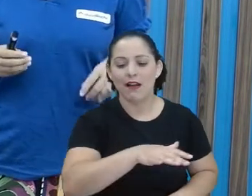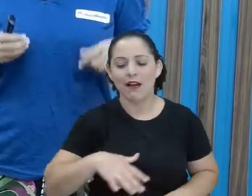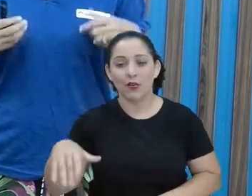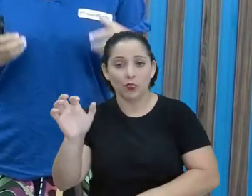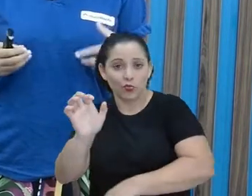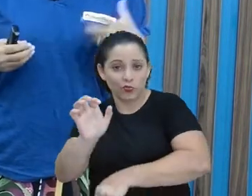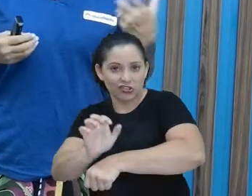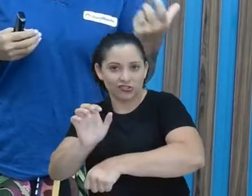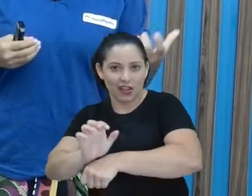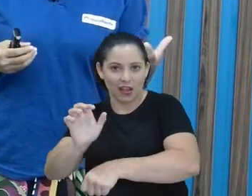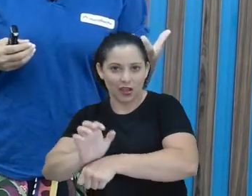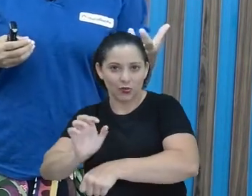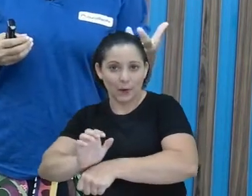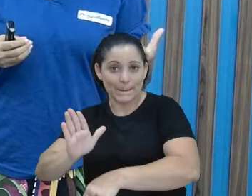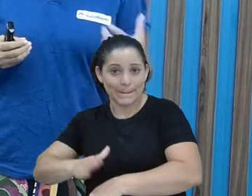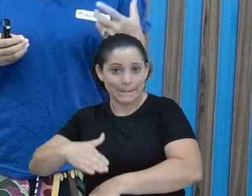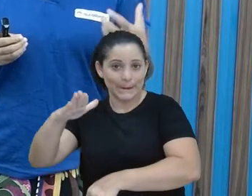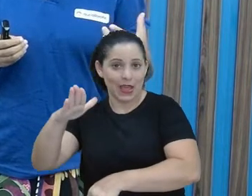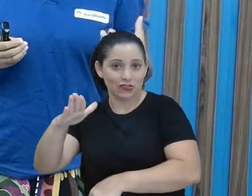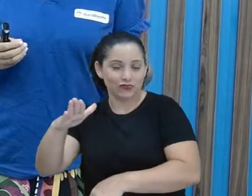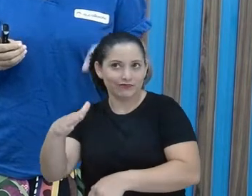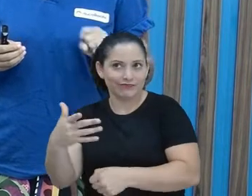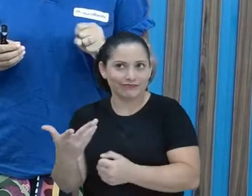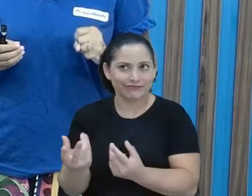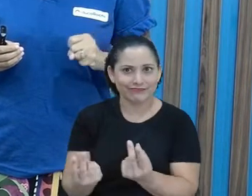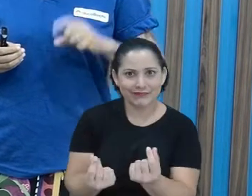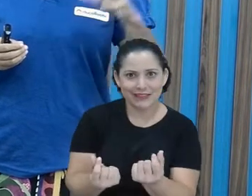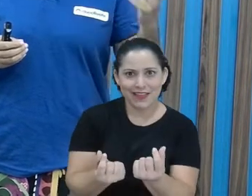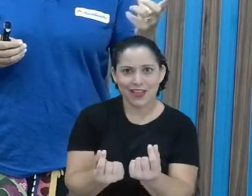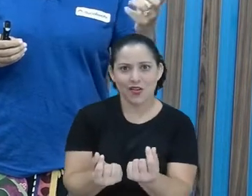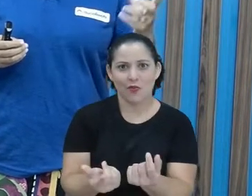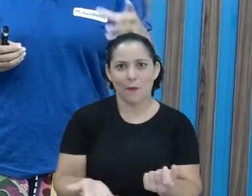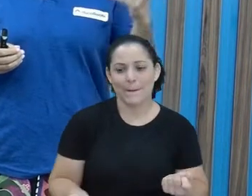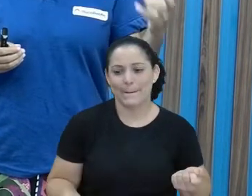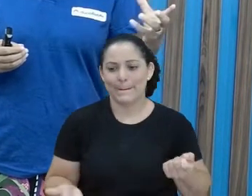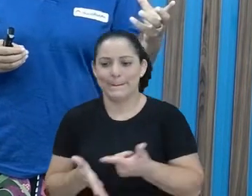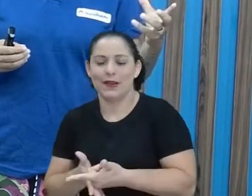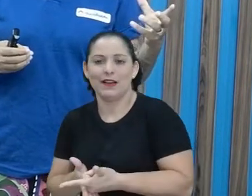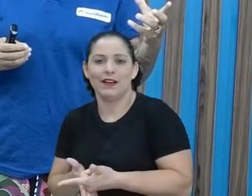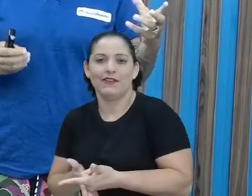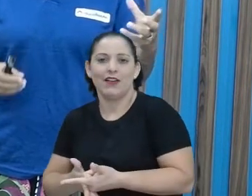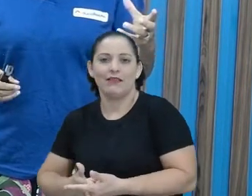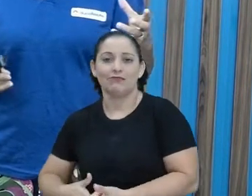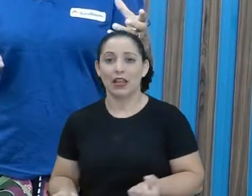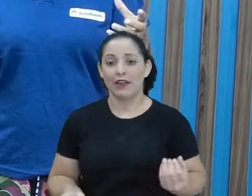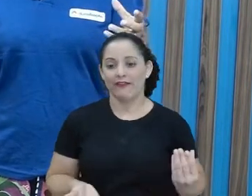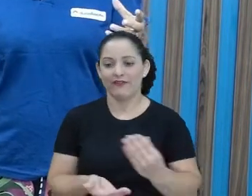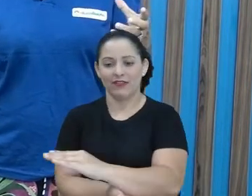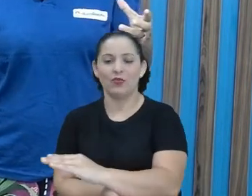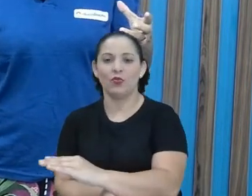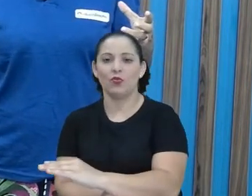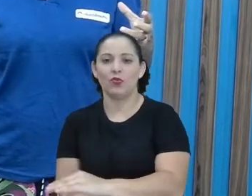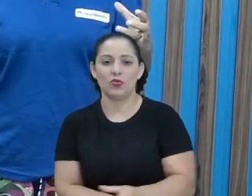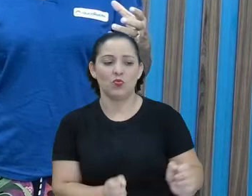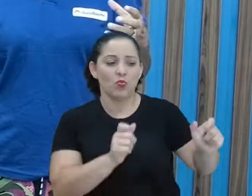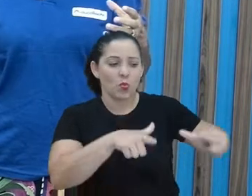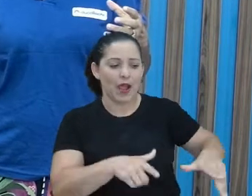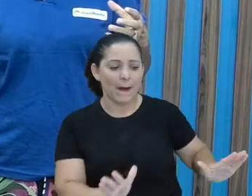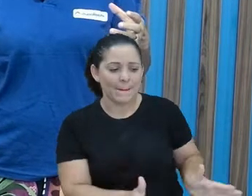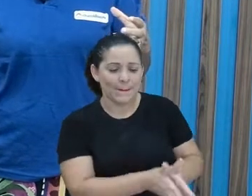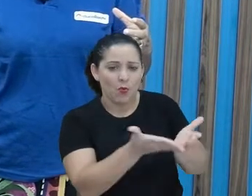mais favorecido economicamente, pagava X para alguém. Enquanto que uma região mais pobre,